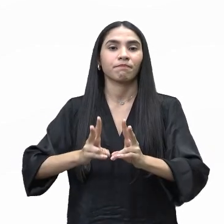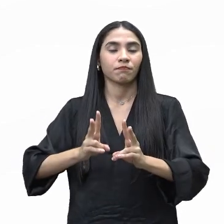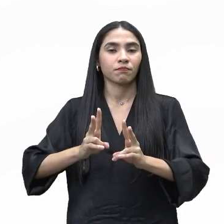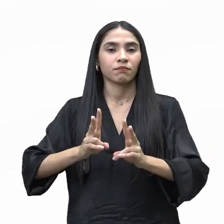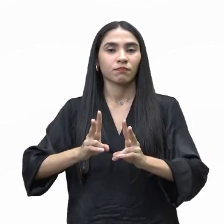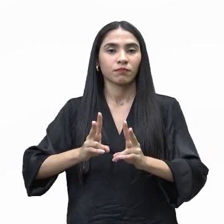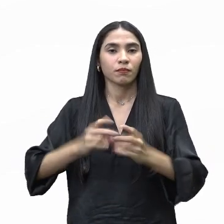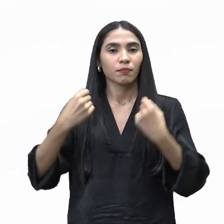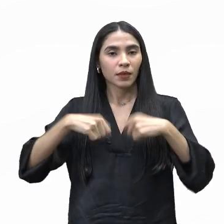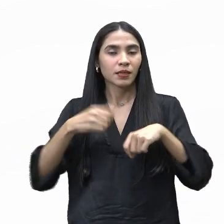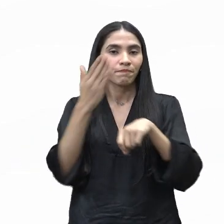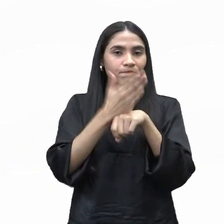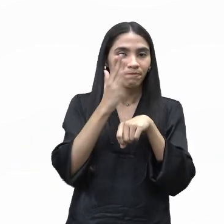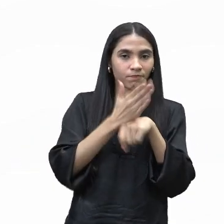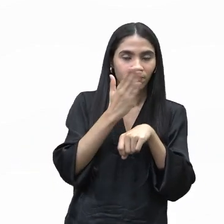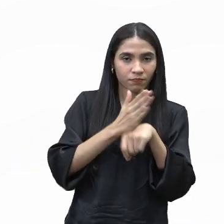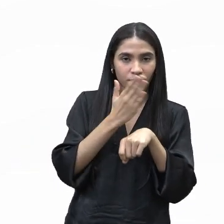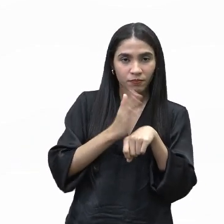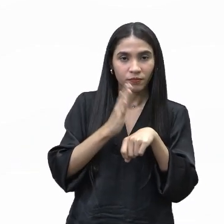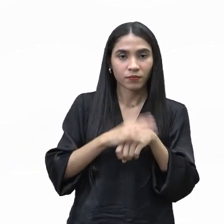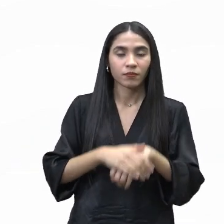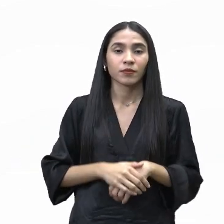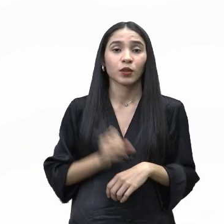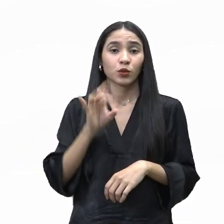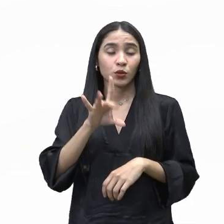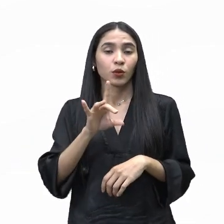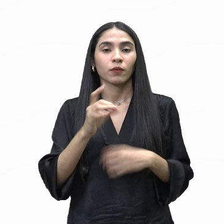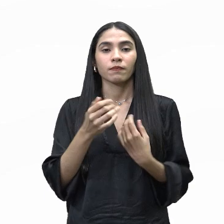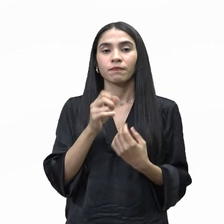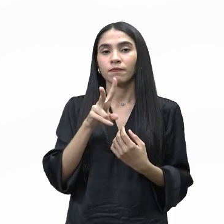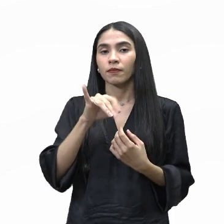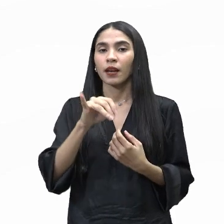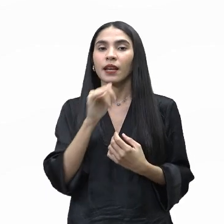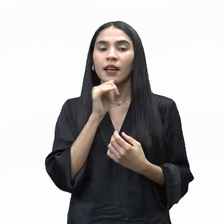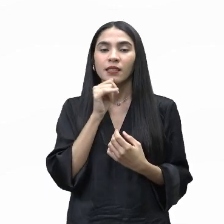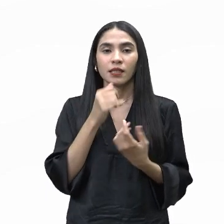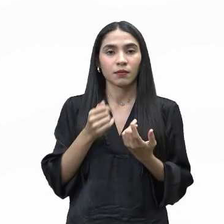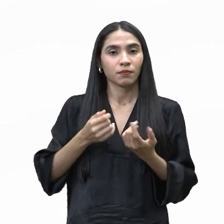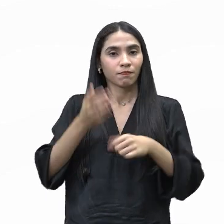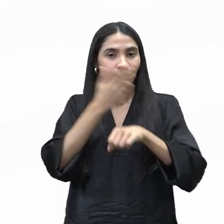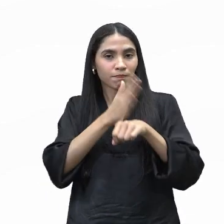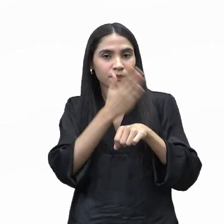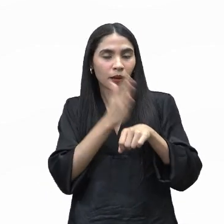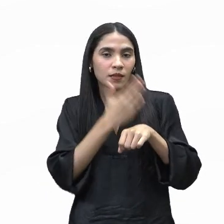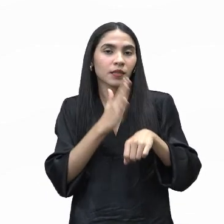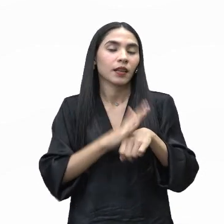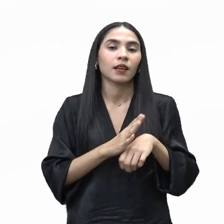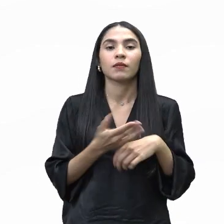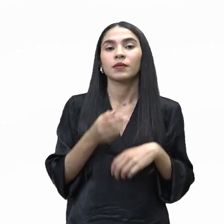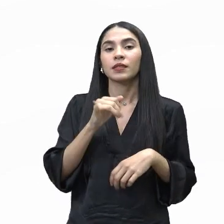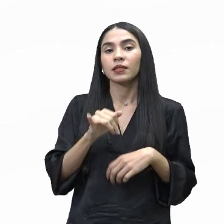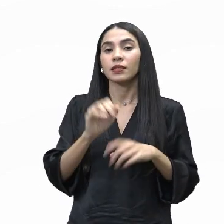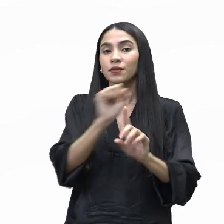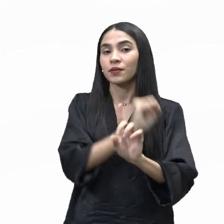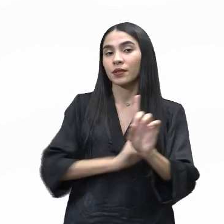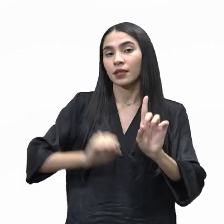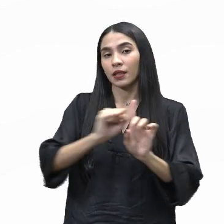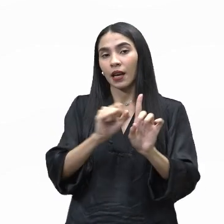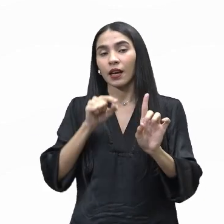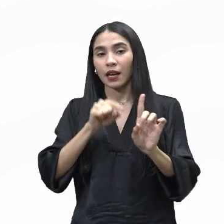realmente colocadas em prática, e ela só vai poder se colocar efetivamente se a